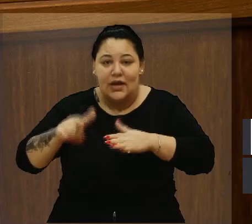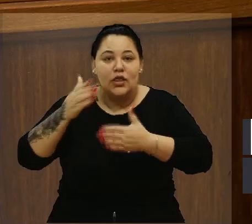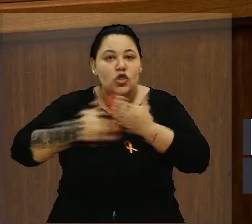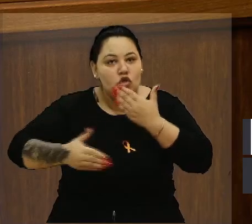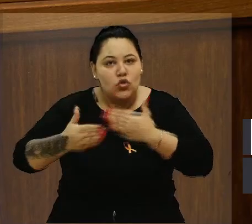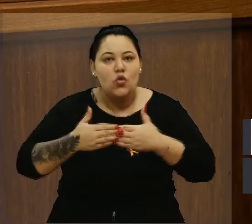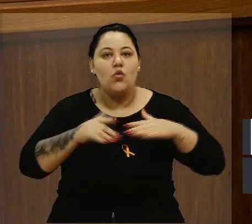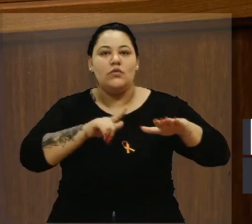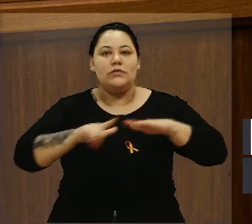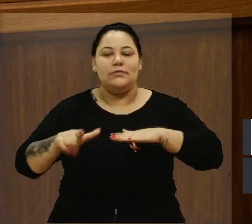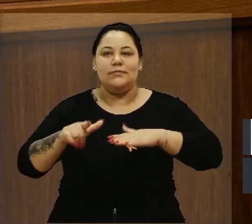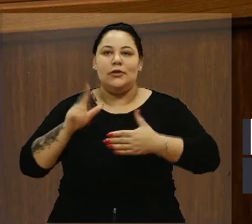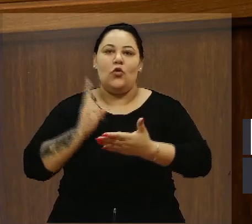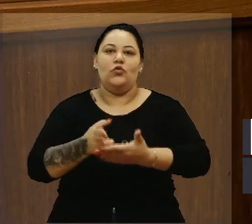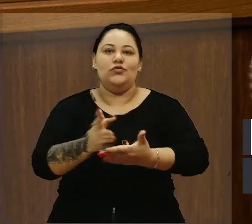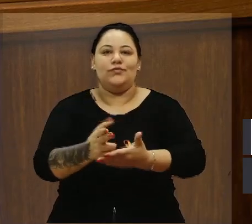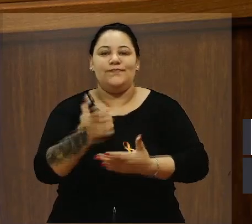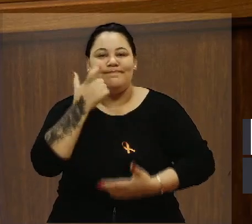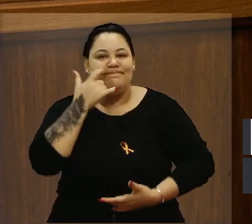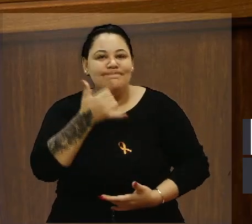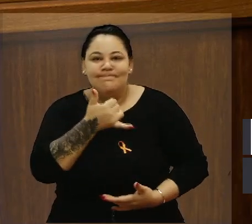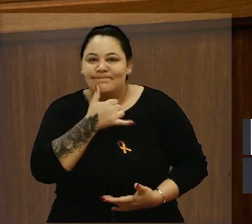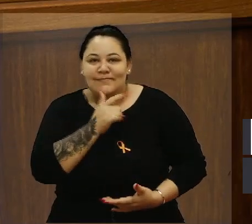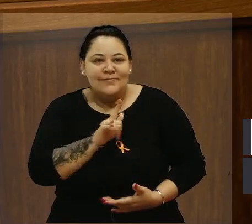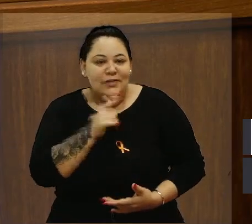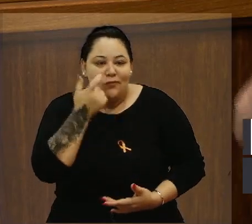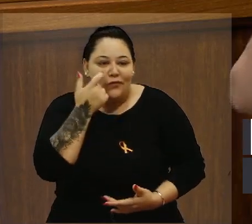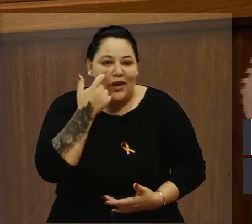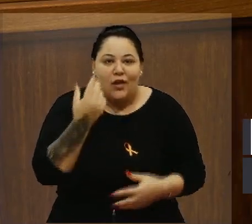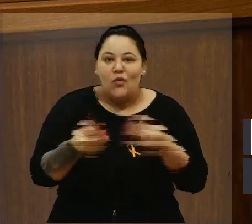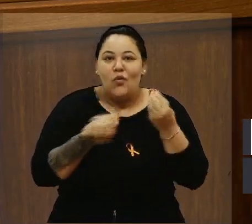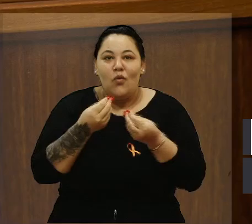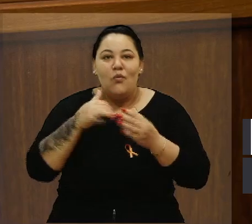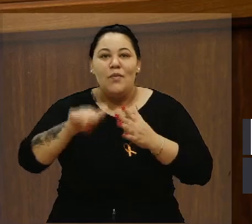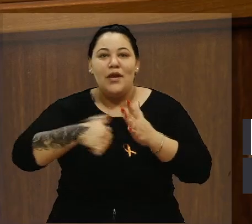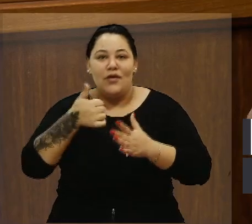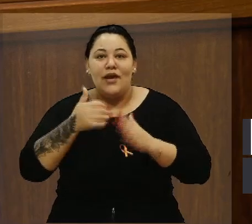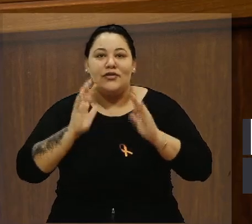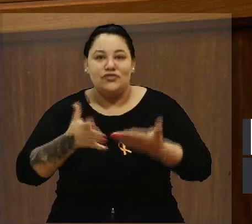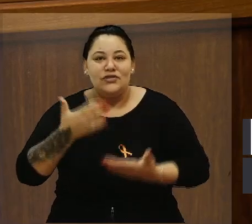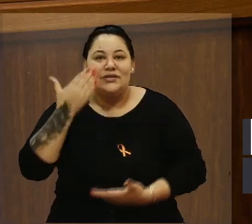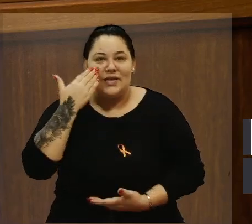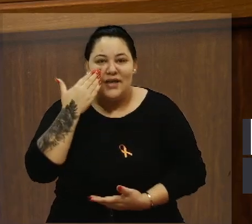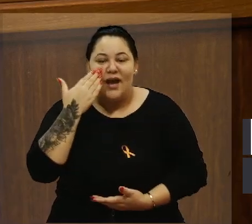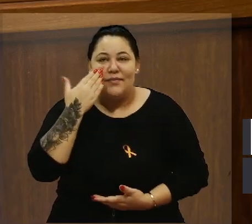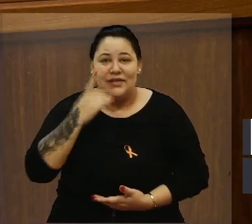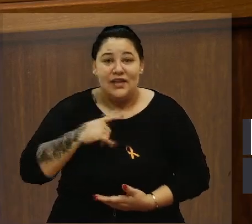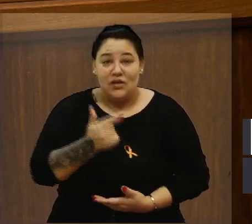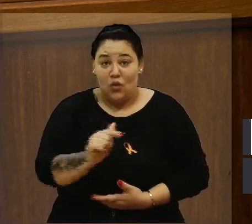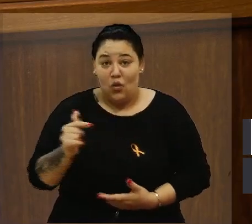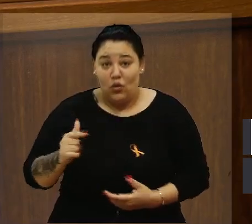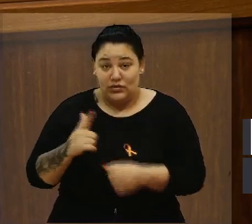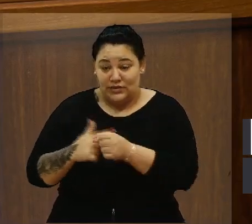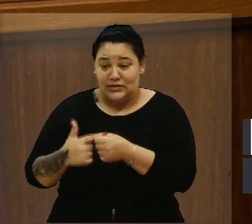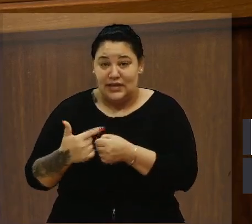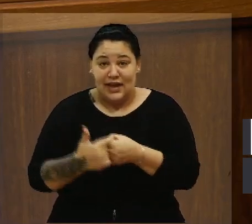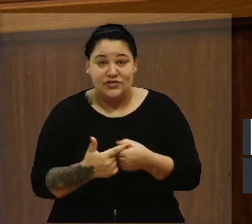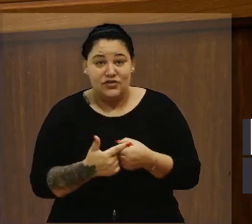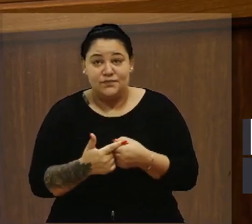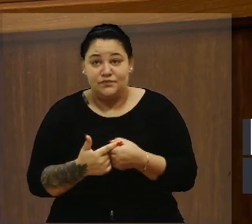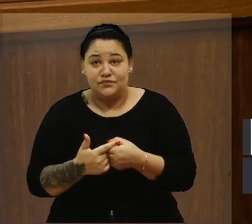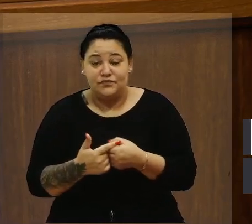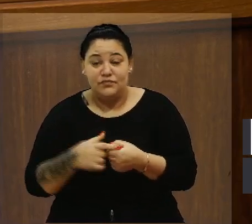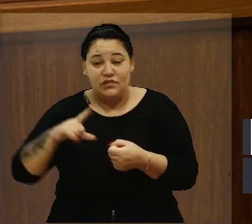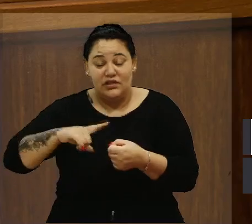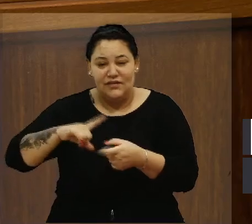e infelizmente a gente não vê saídas. Então, bom, a gente tem uma situação que foi bem sucedida. A gente tem outras cidades que adotaram trincheiras. Eu vou apresentar